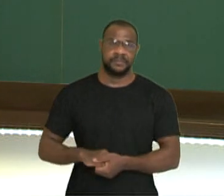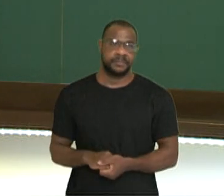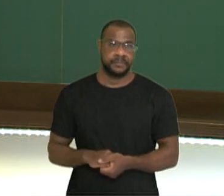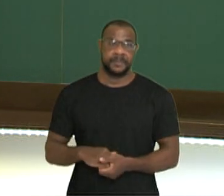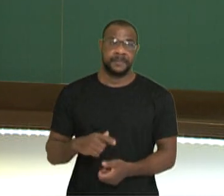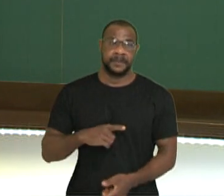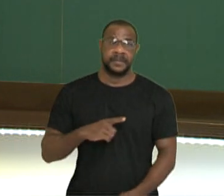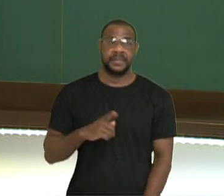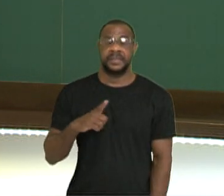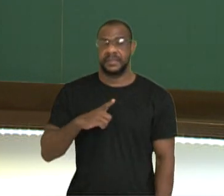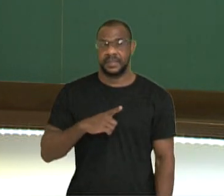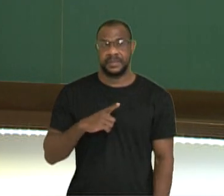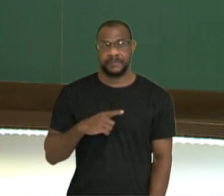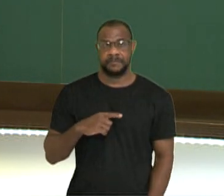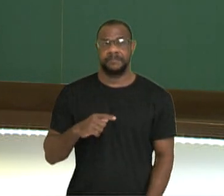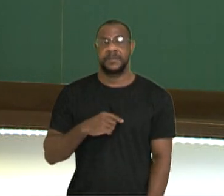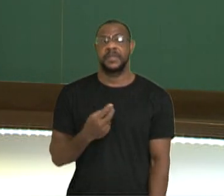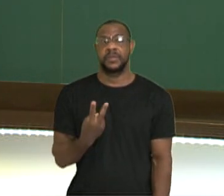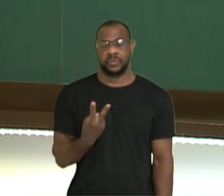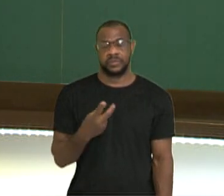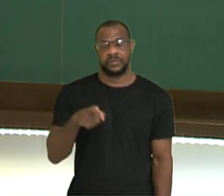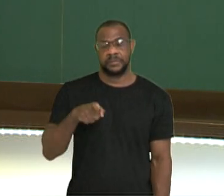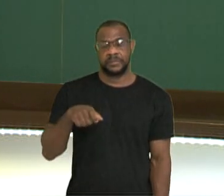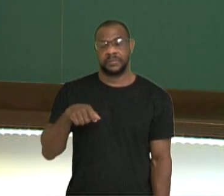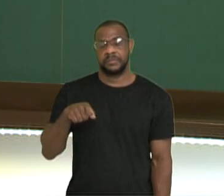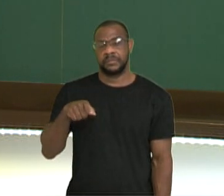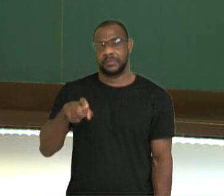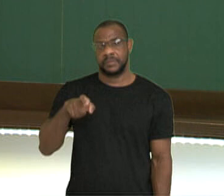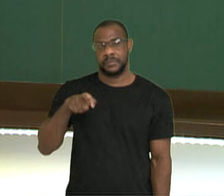Então, eles são monômios semelhantes? Sim. Tá?